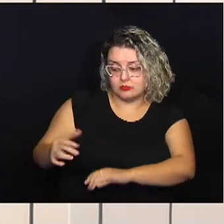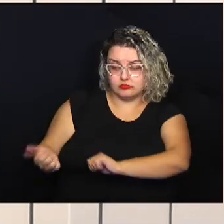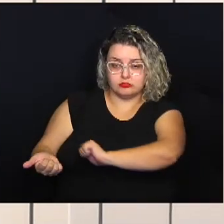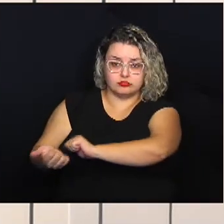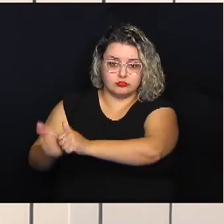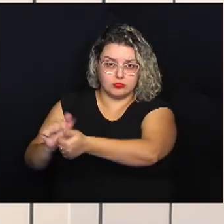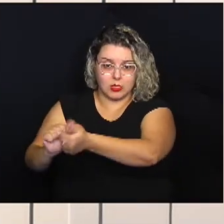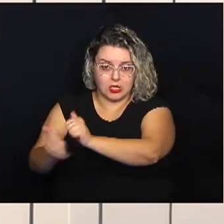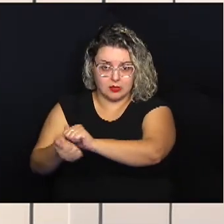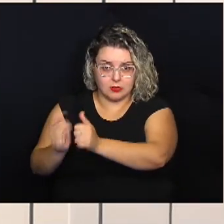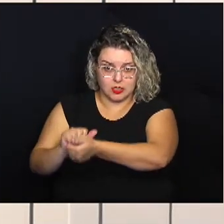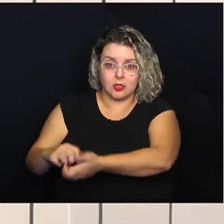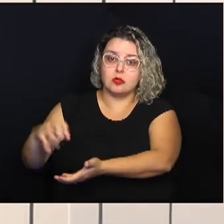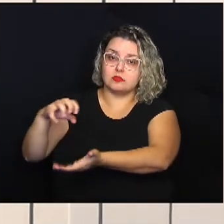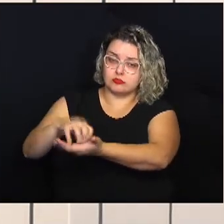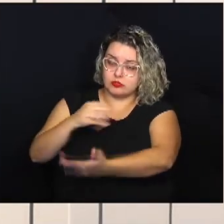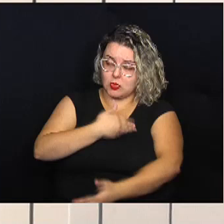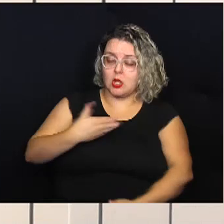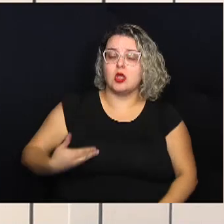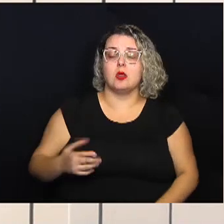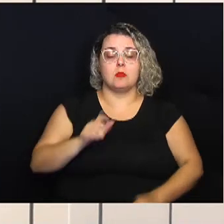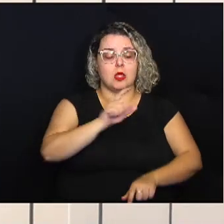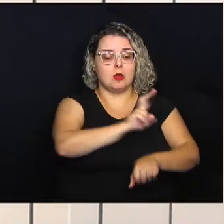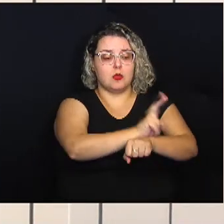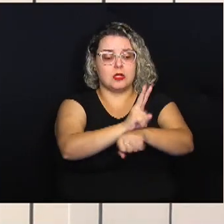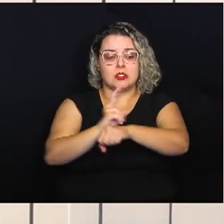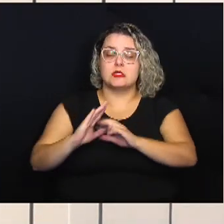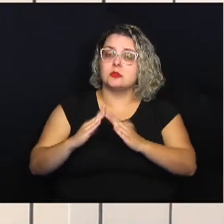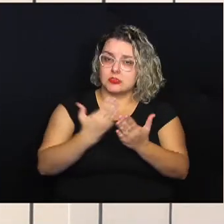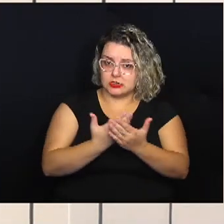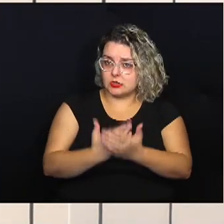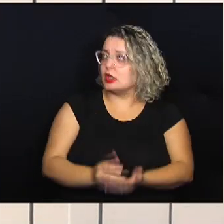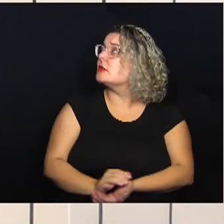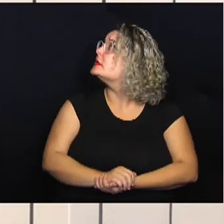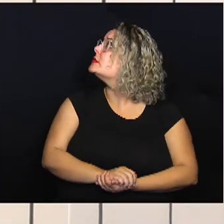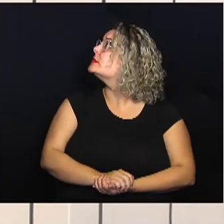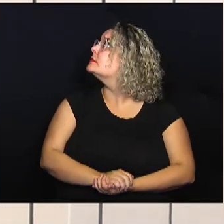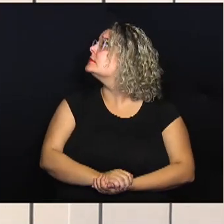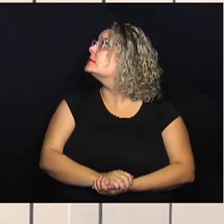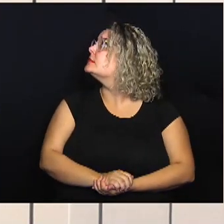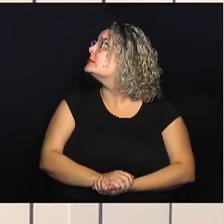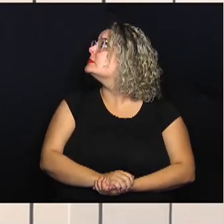a proteção das pessoas nas escolas.